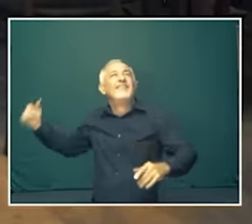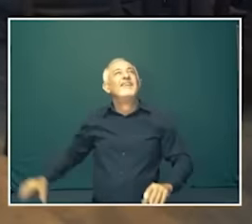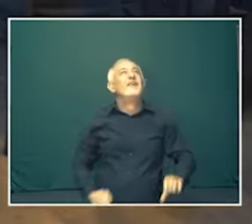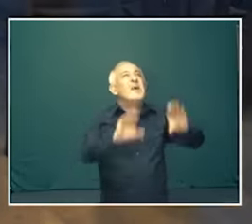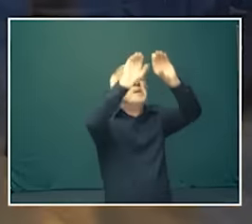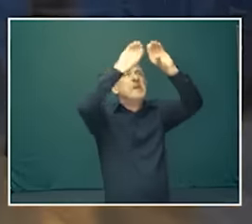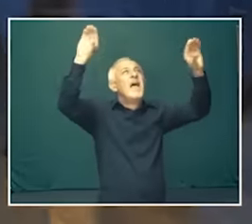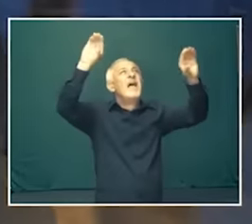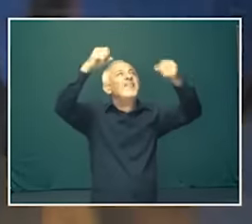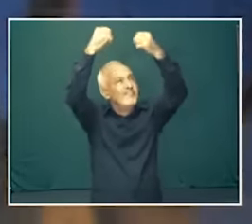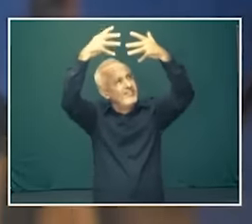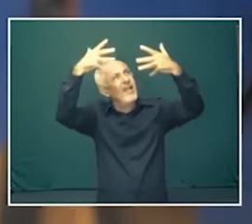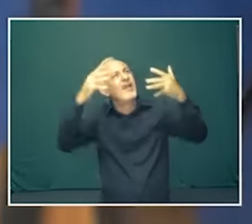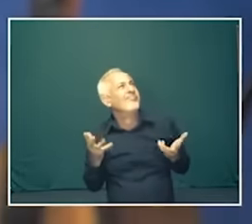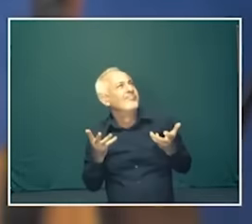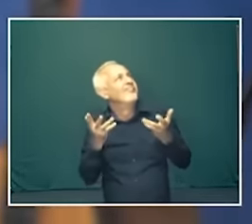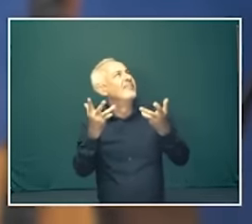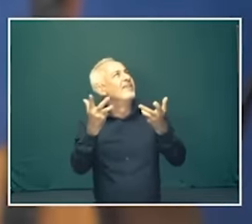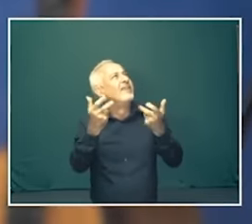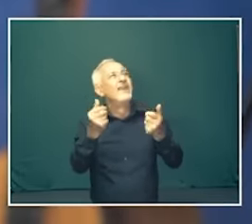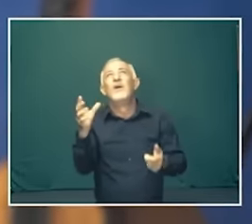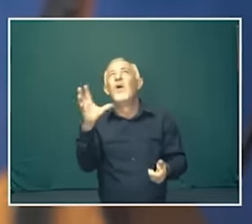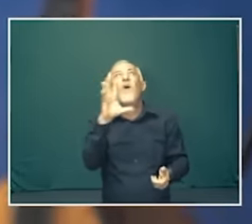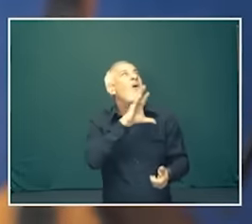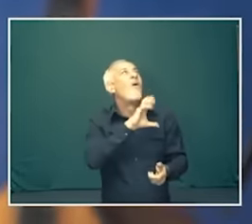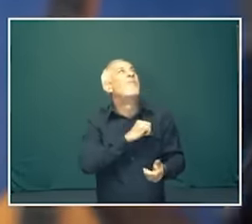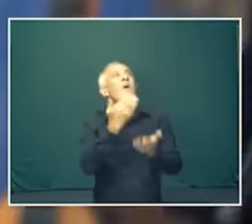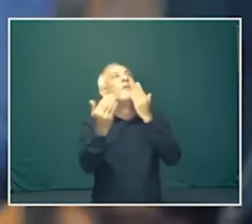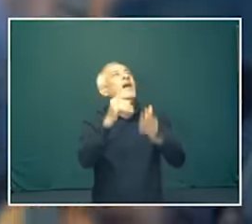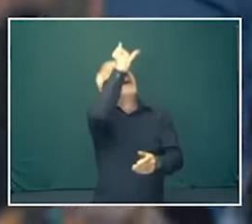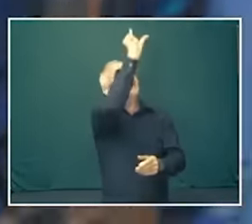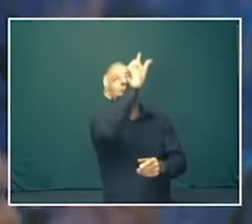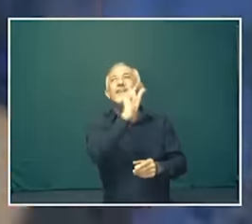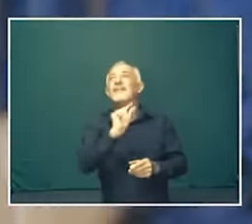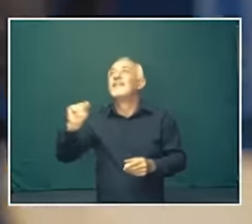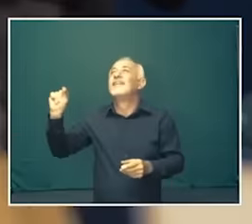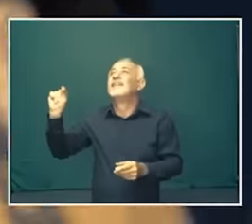céu explica tudo, o amor é feito a lua.